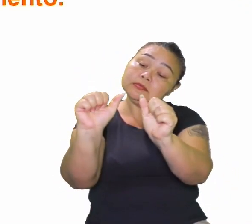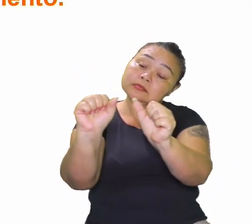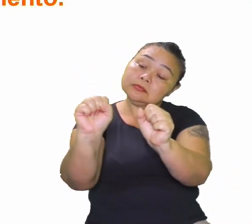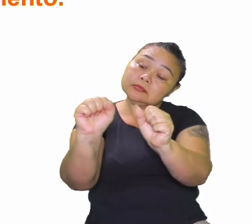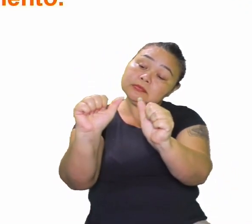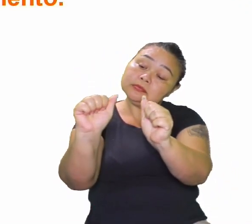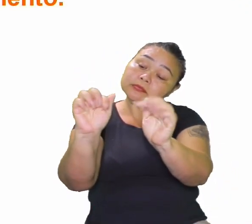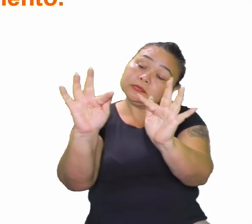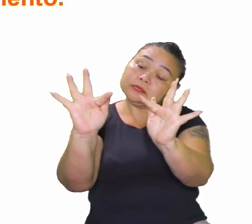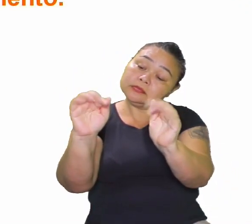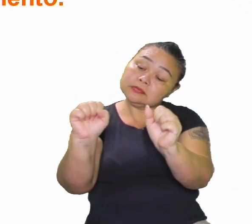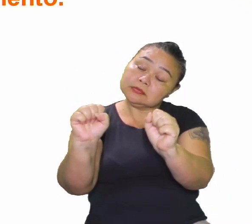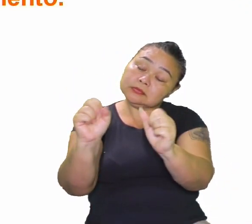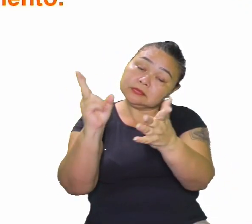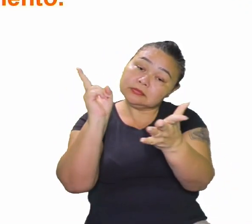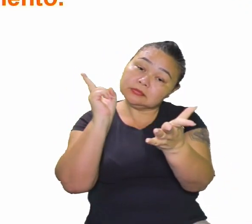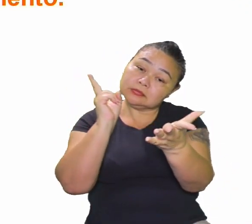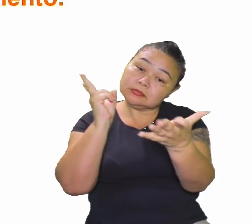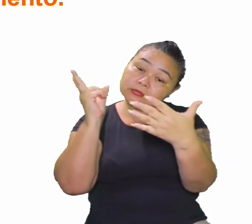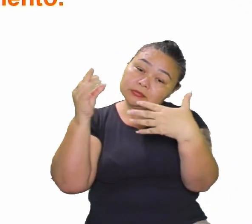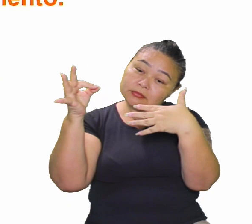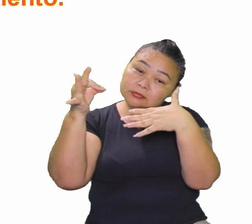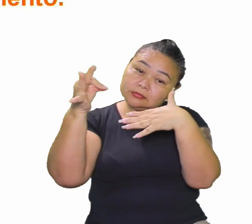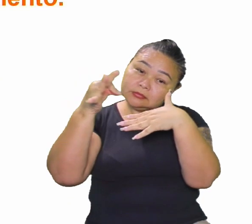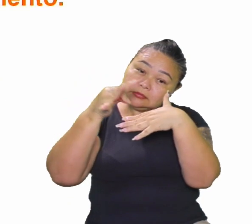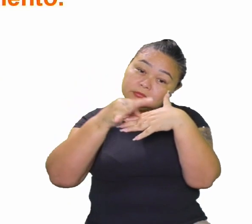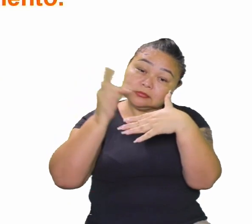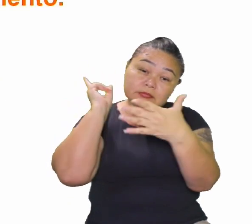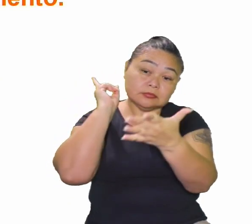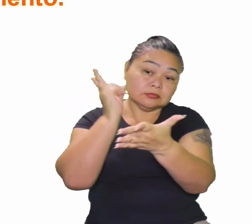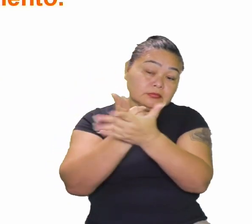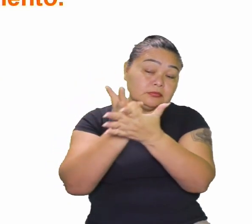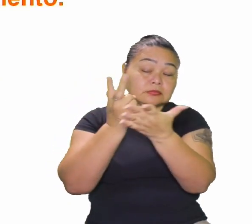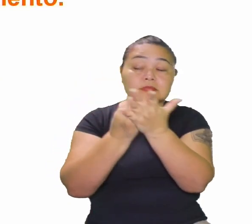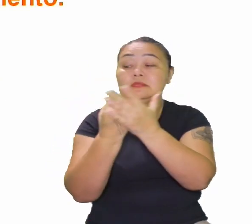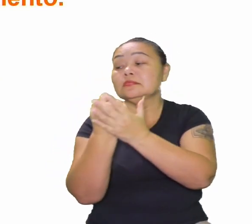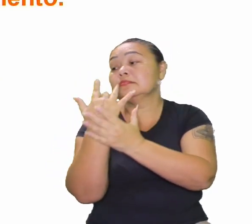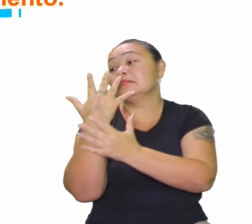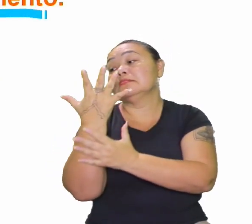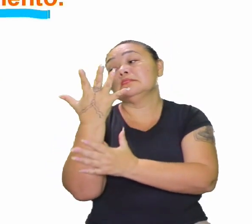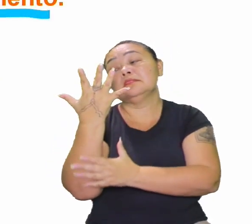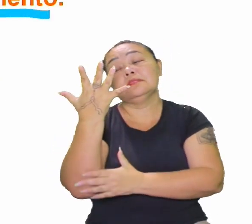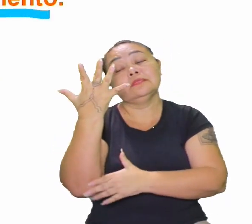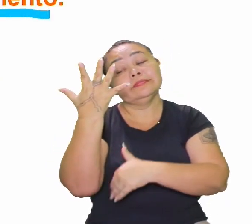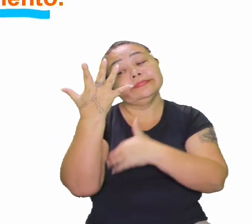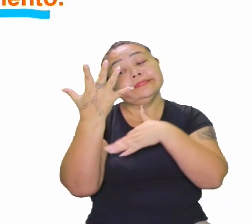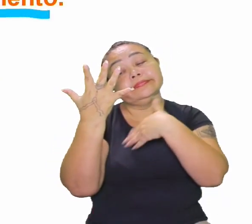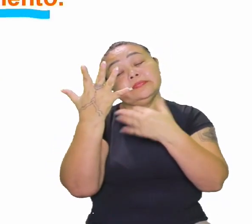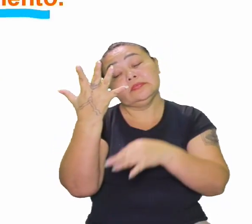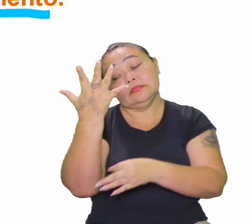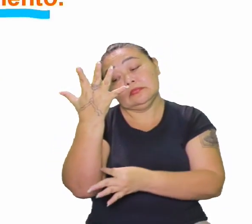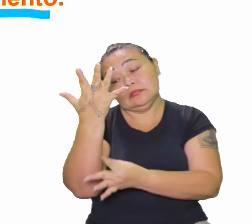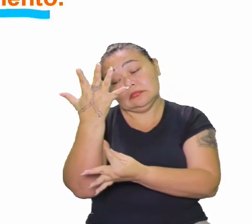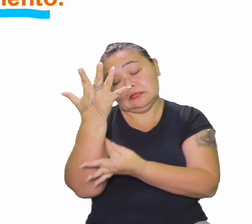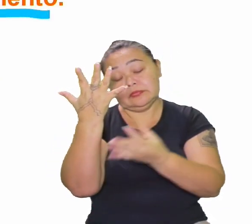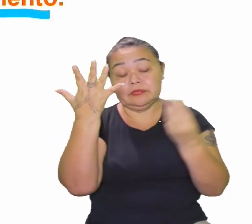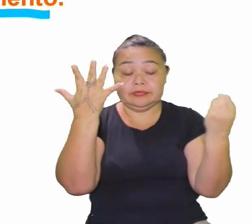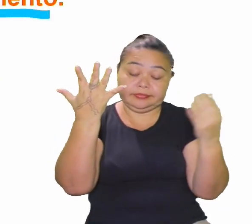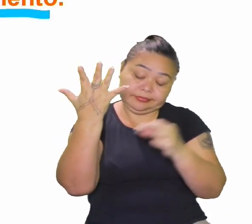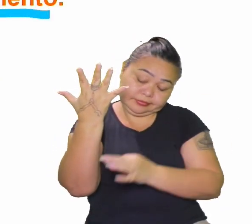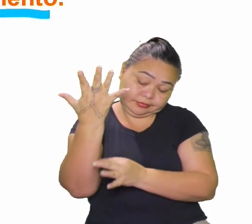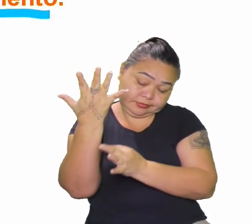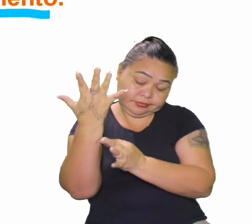atacar constantemente as plantas em qualquer fase do desenvolvimento. Então, elas